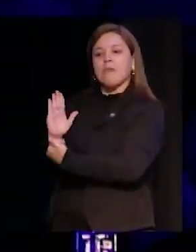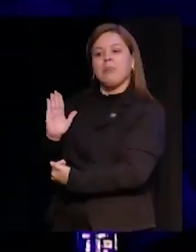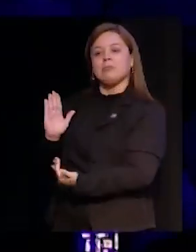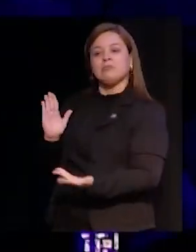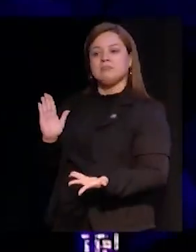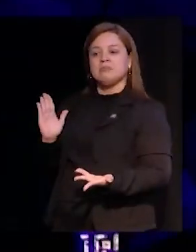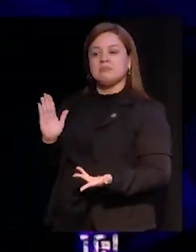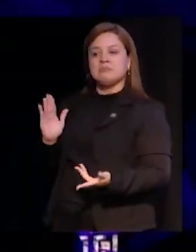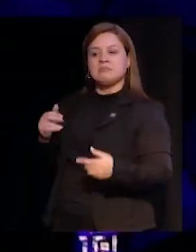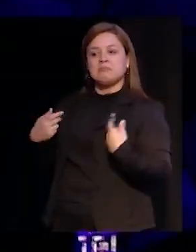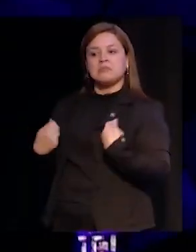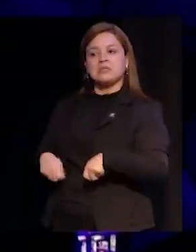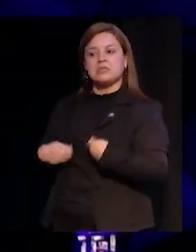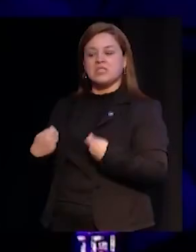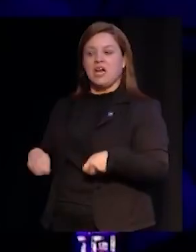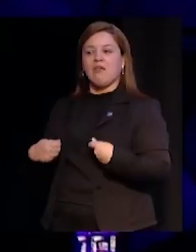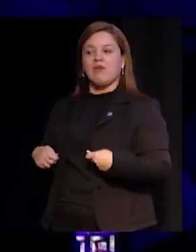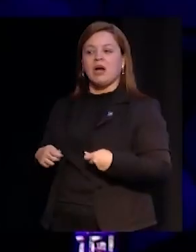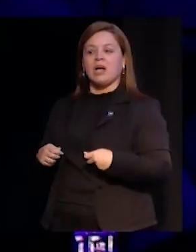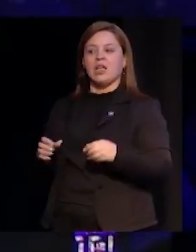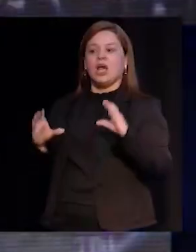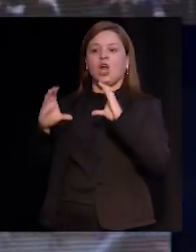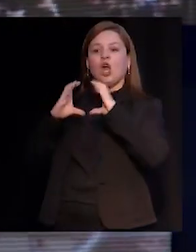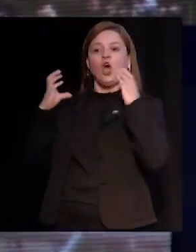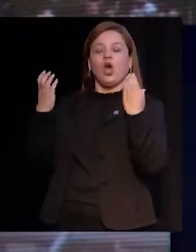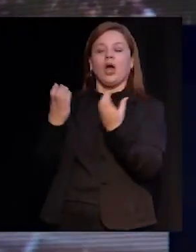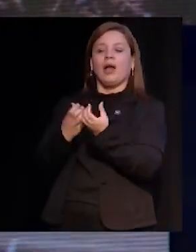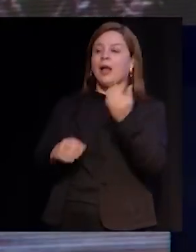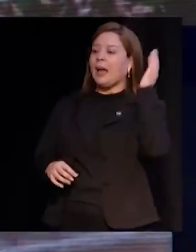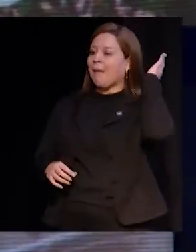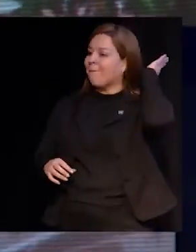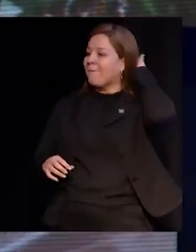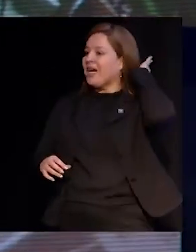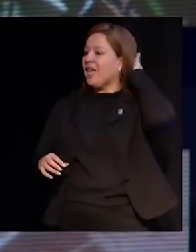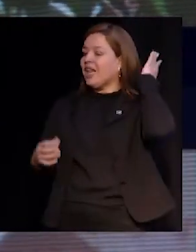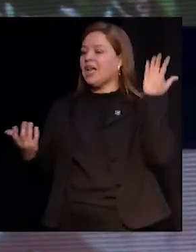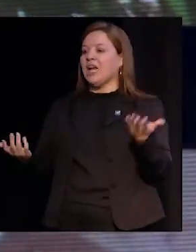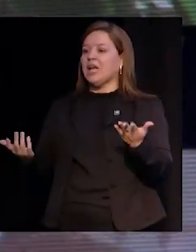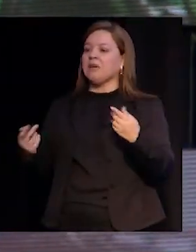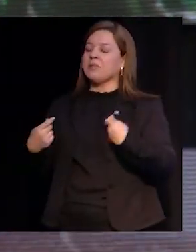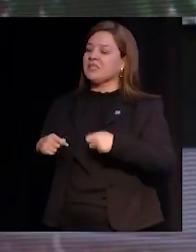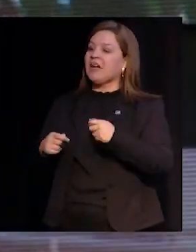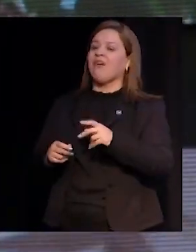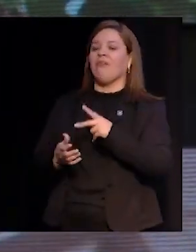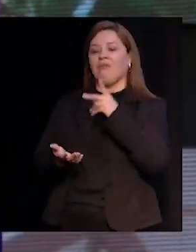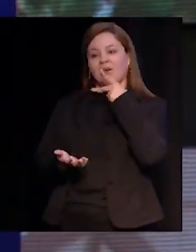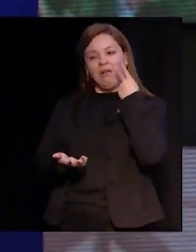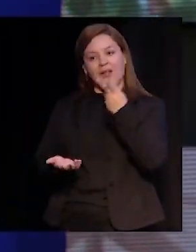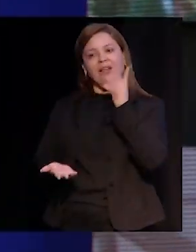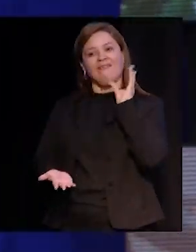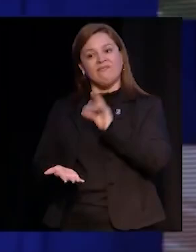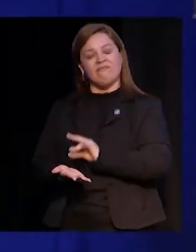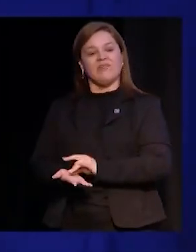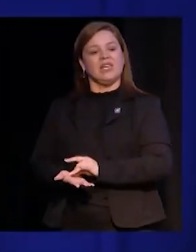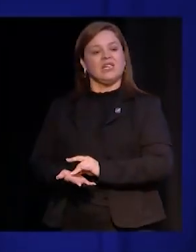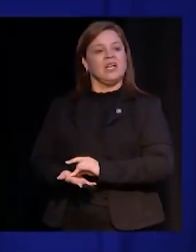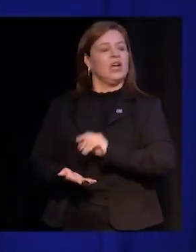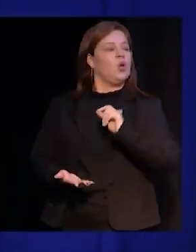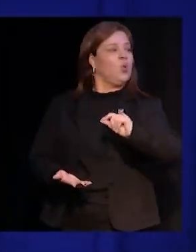das agendas da Conferência de Belém deveria ser exatamente a